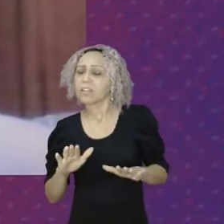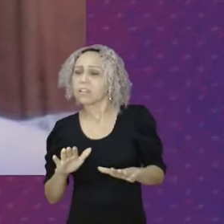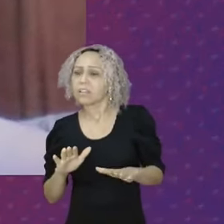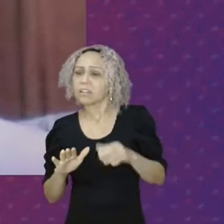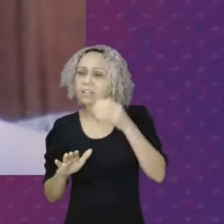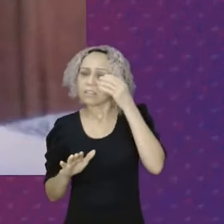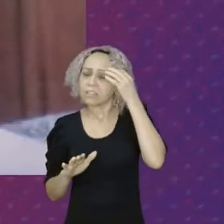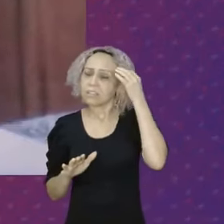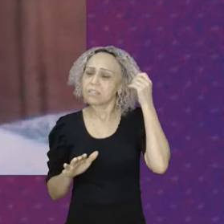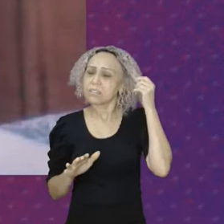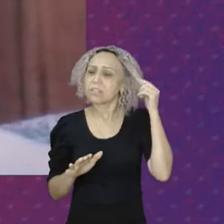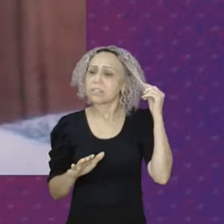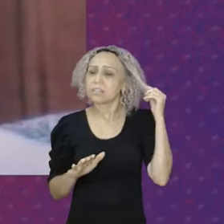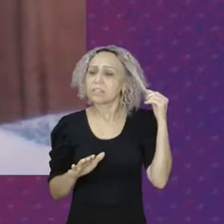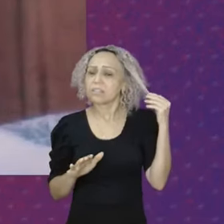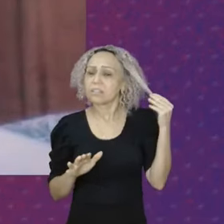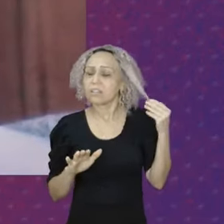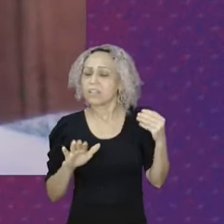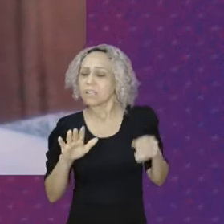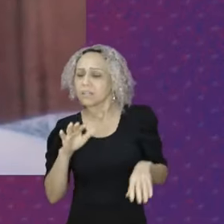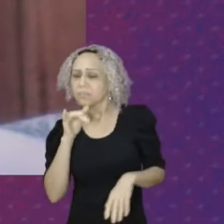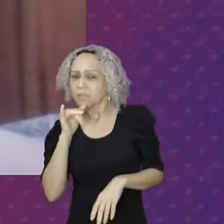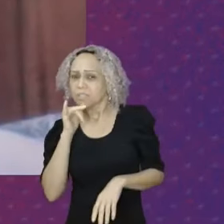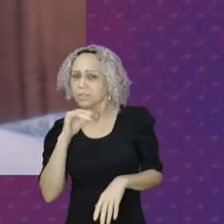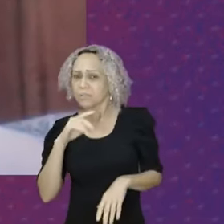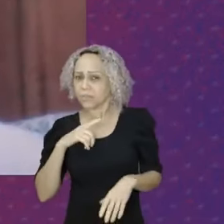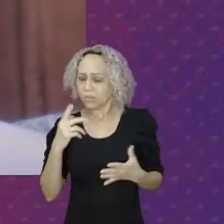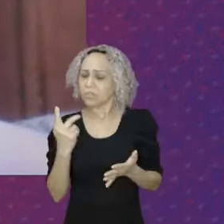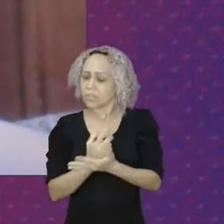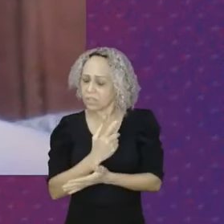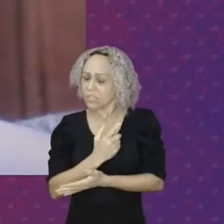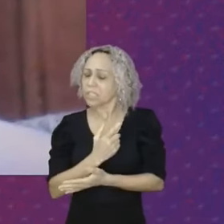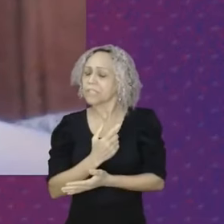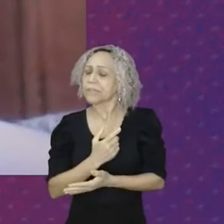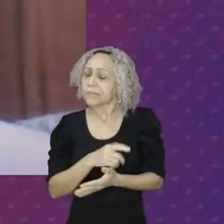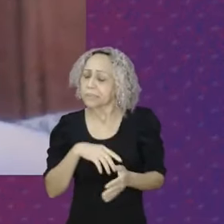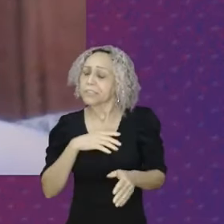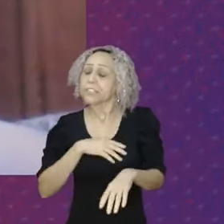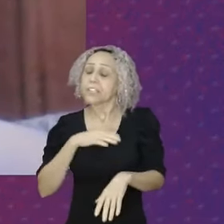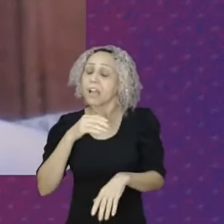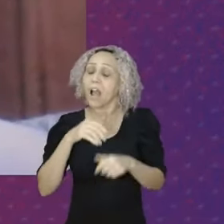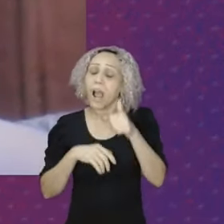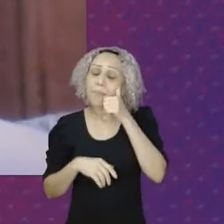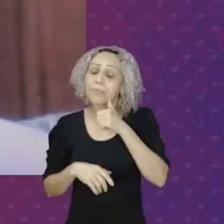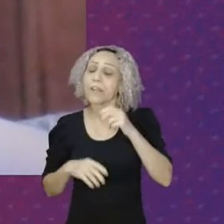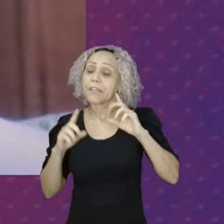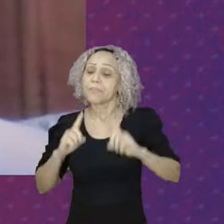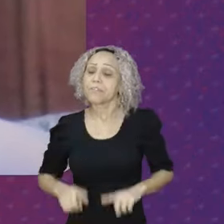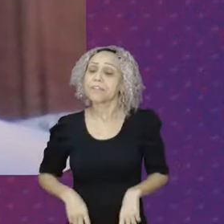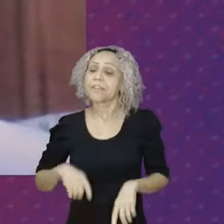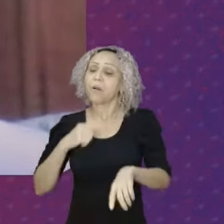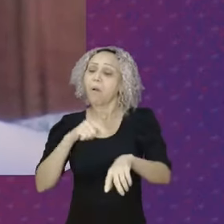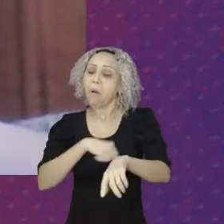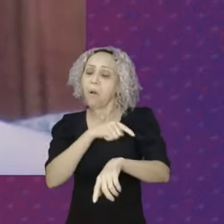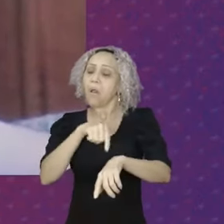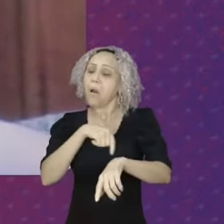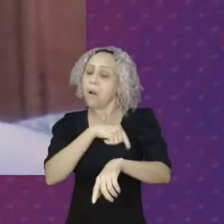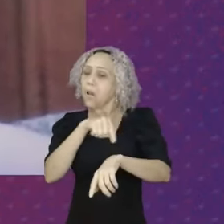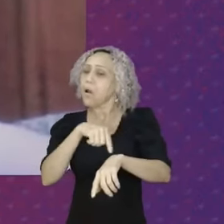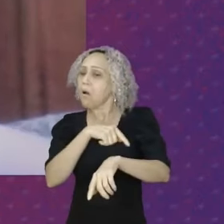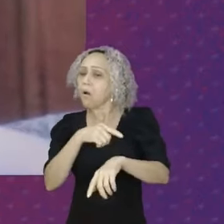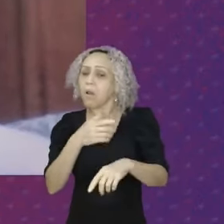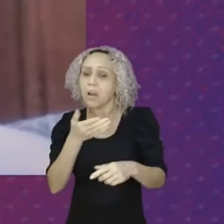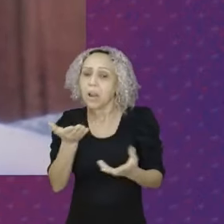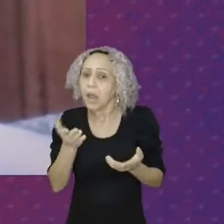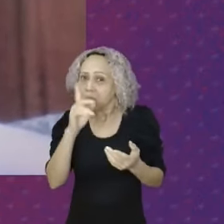deficiência H da fio né a tem pele então é uma é uma situação né que a gente tem que mudar